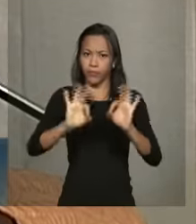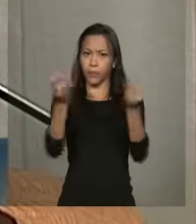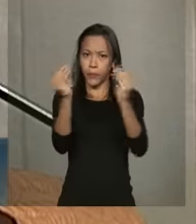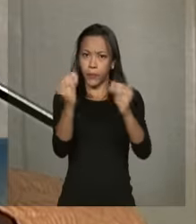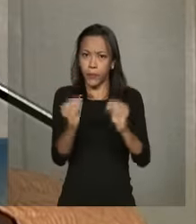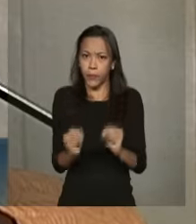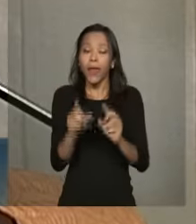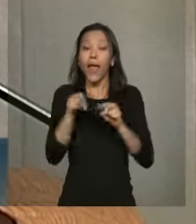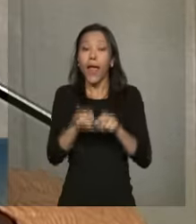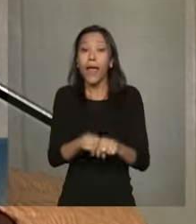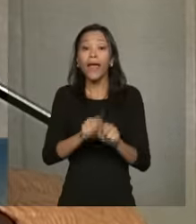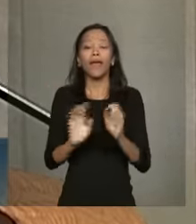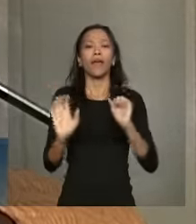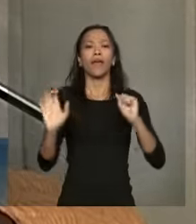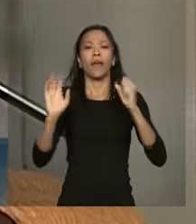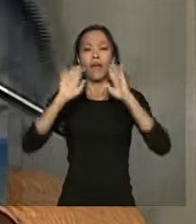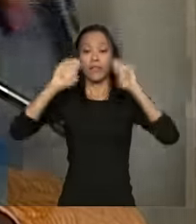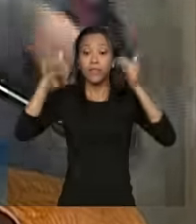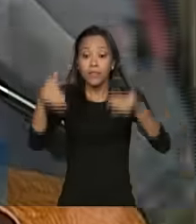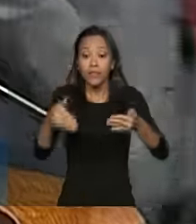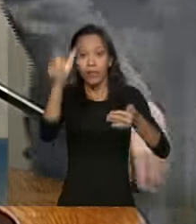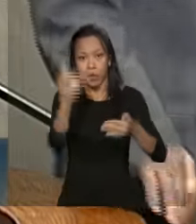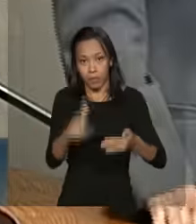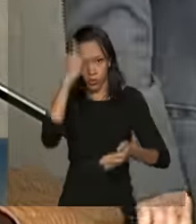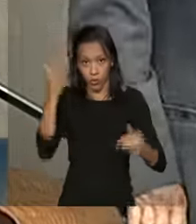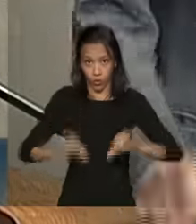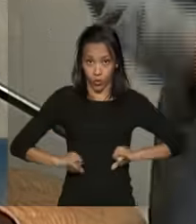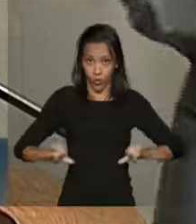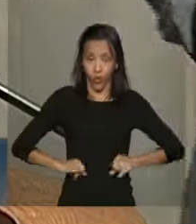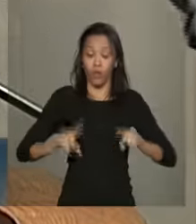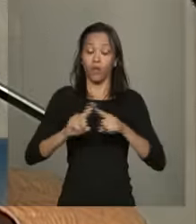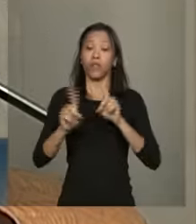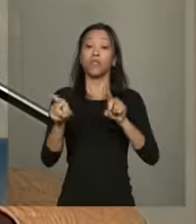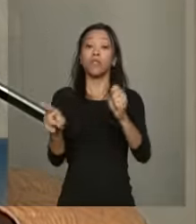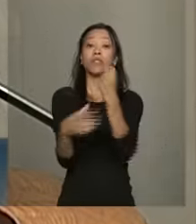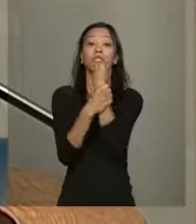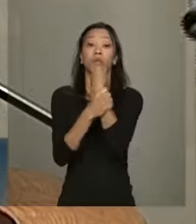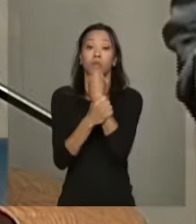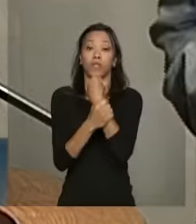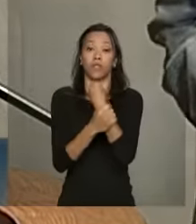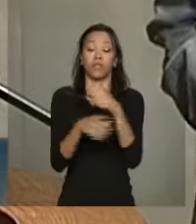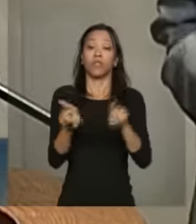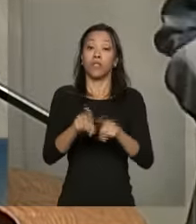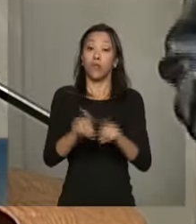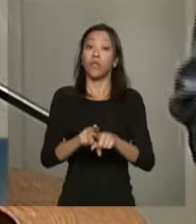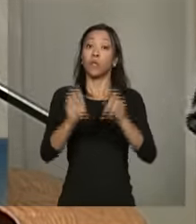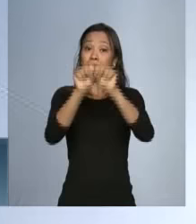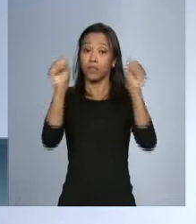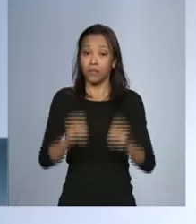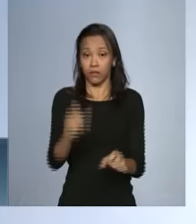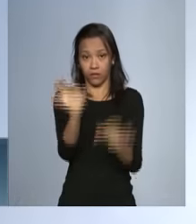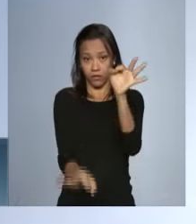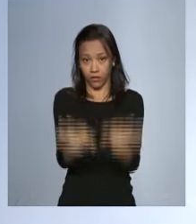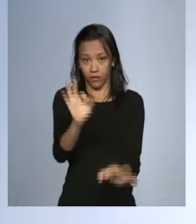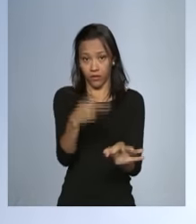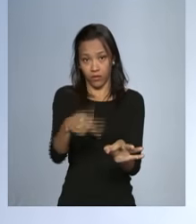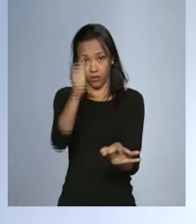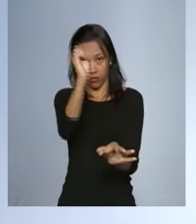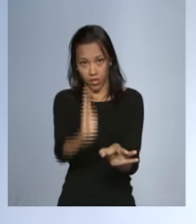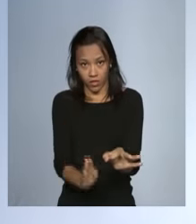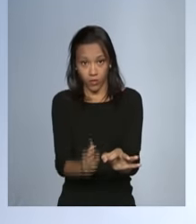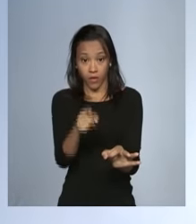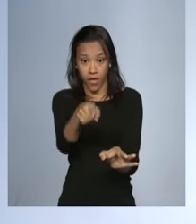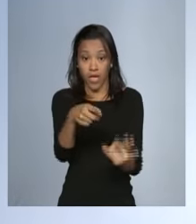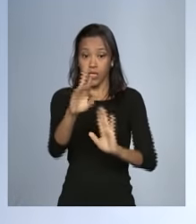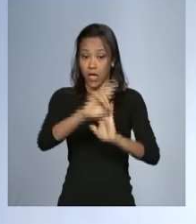atenção À Vítima segurança pública e o sistema de Justiça brasileiro categorias que